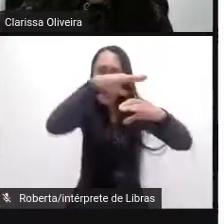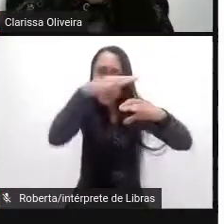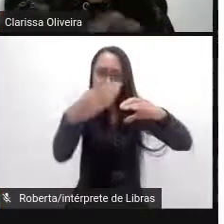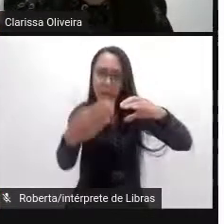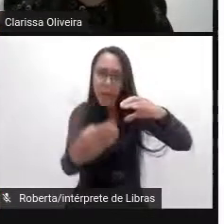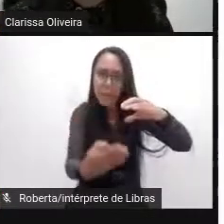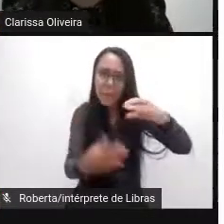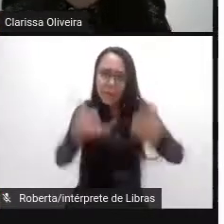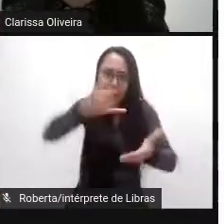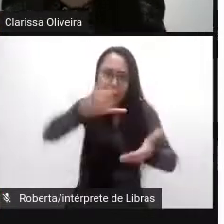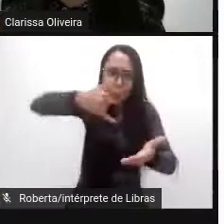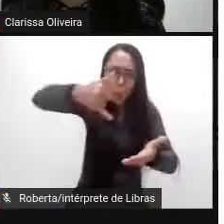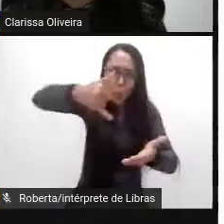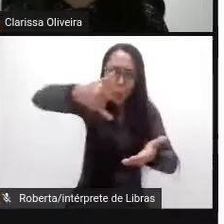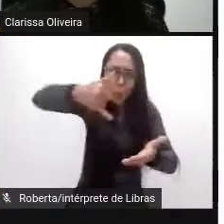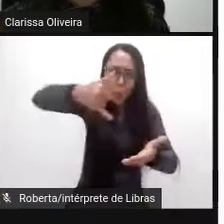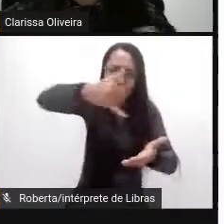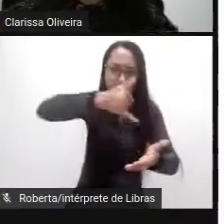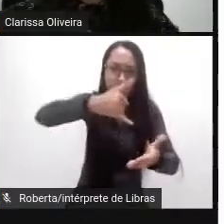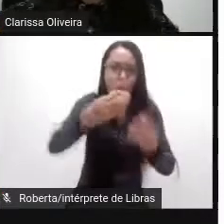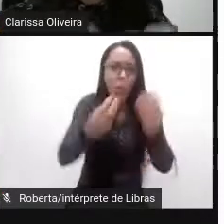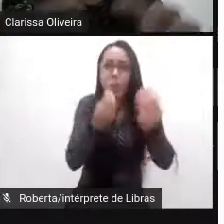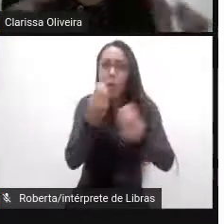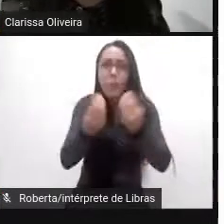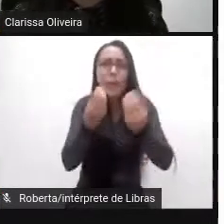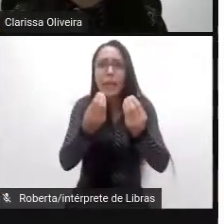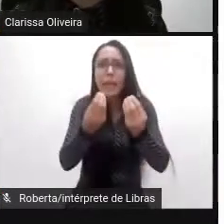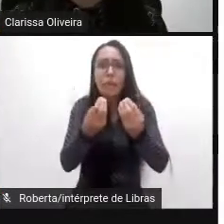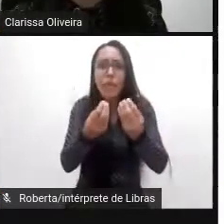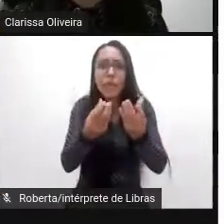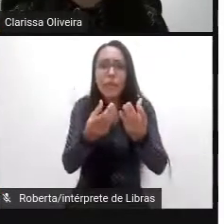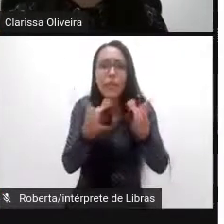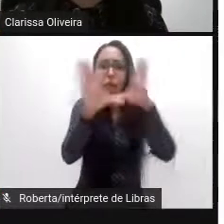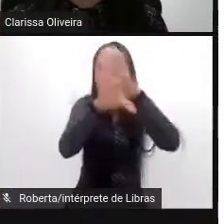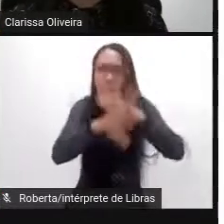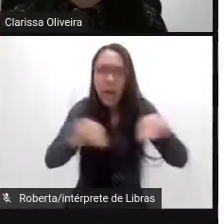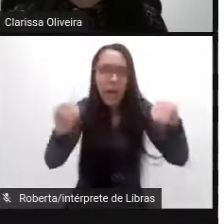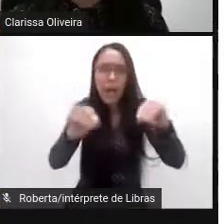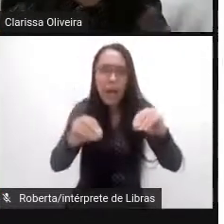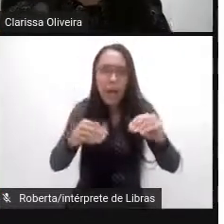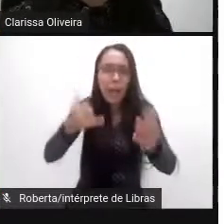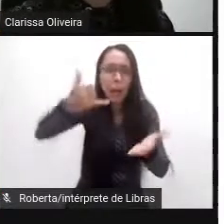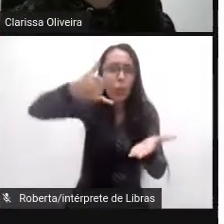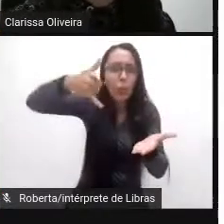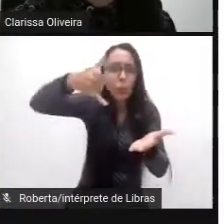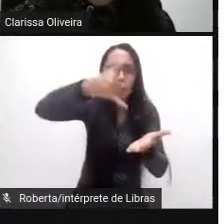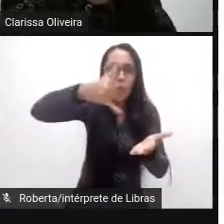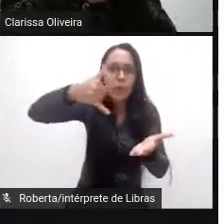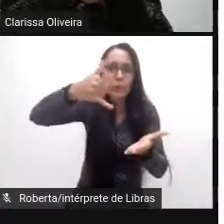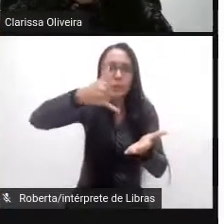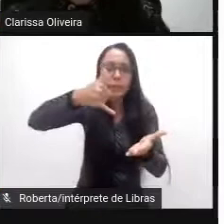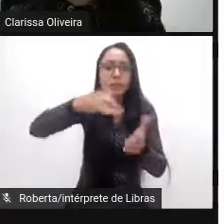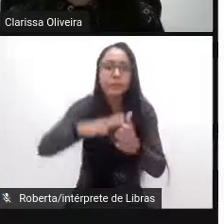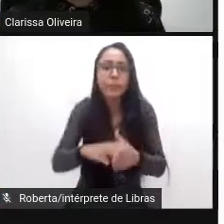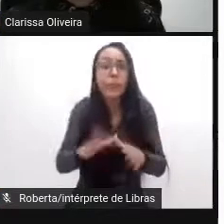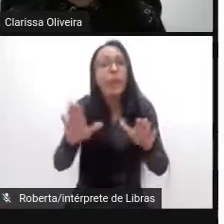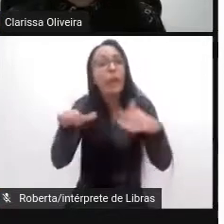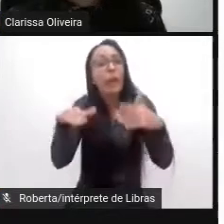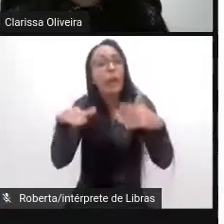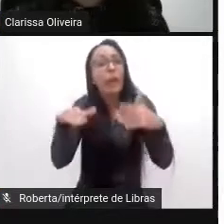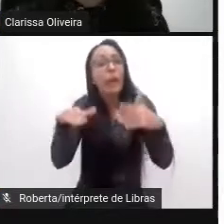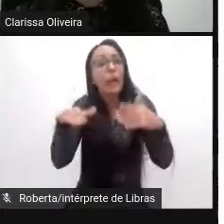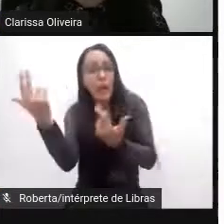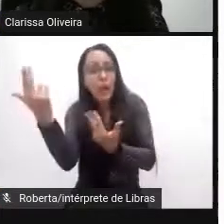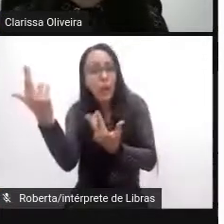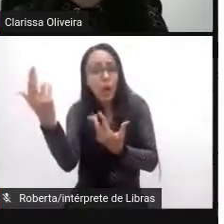gente faz para destruir a camada de gordura? Porque se você tirar a camada de gordura, só vai ficar o RNA. Então, o vírus, ele morre.